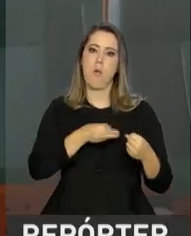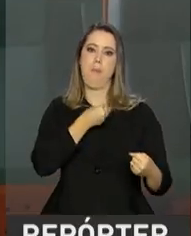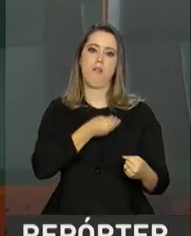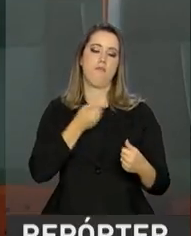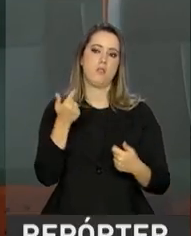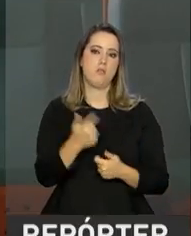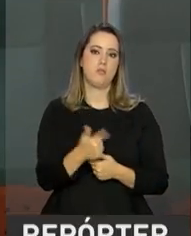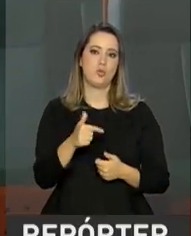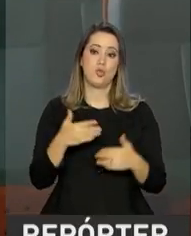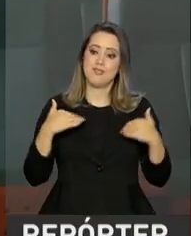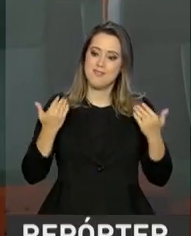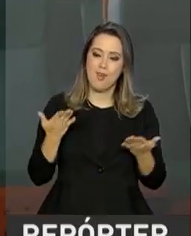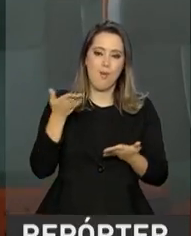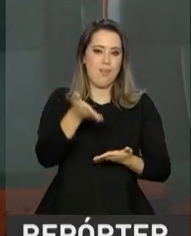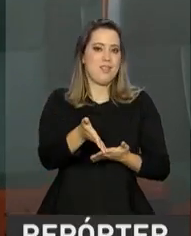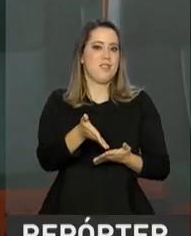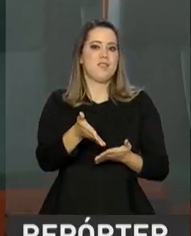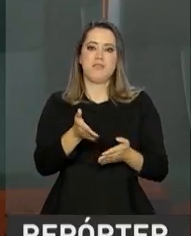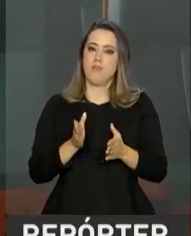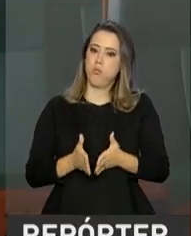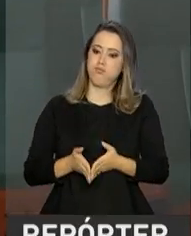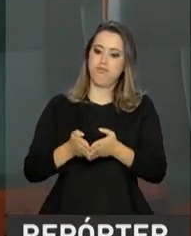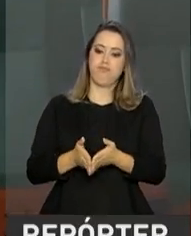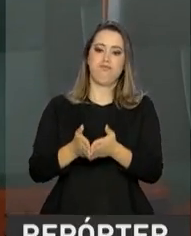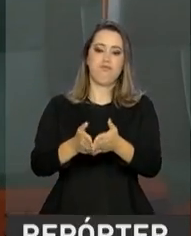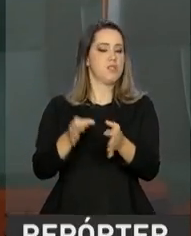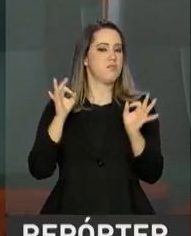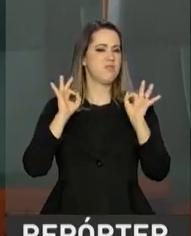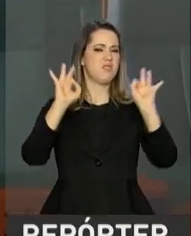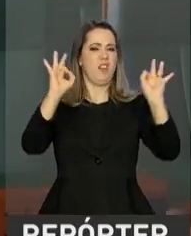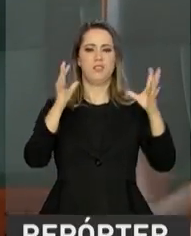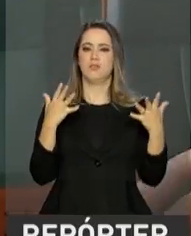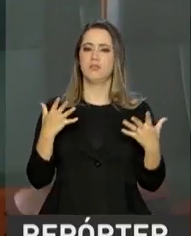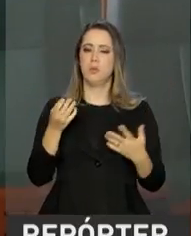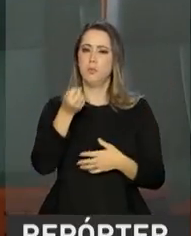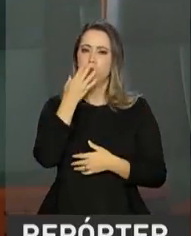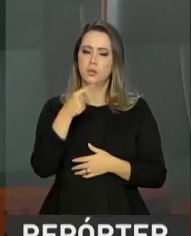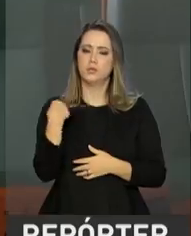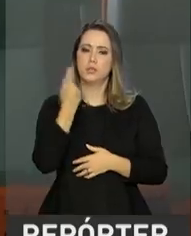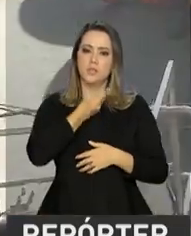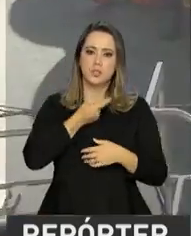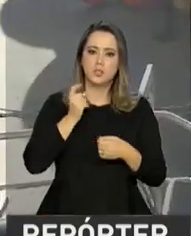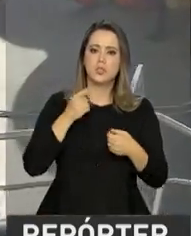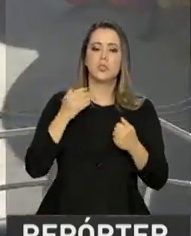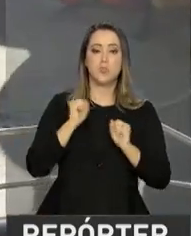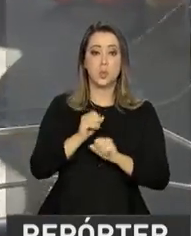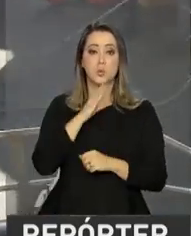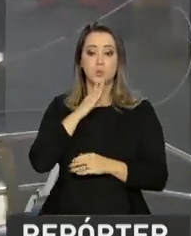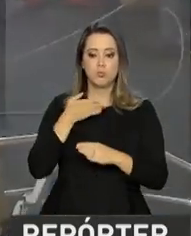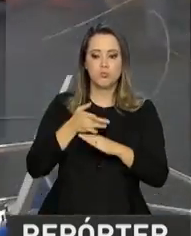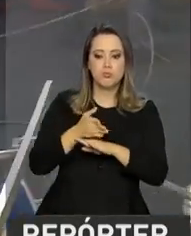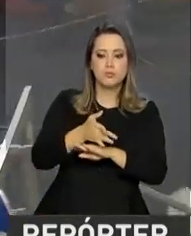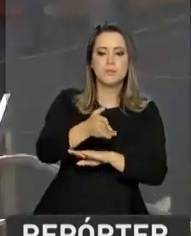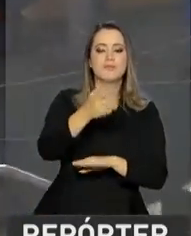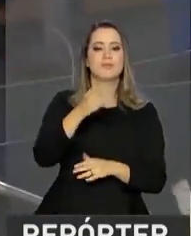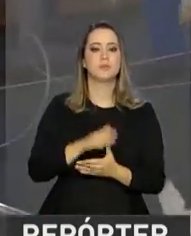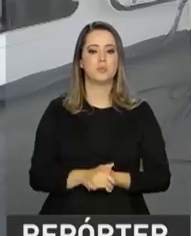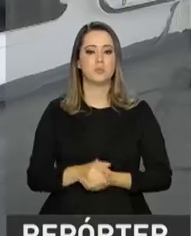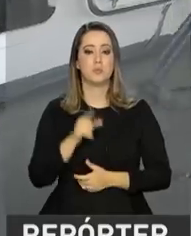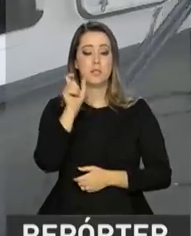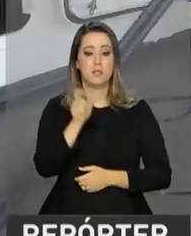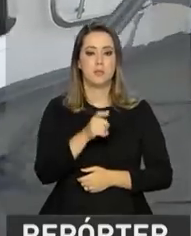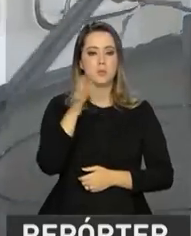Então, o Vital de Oliveira nos proporcionou voltar ao mar. Muitos embarcam neste